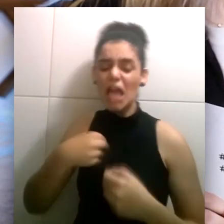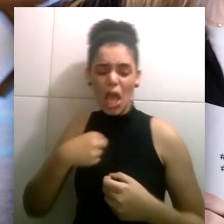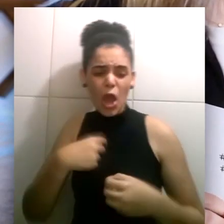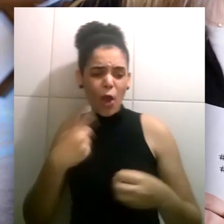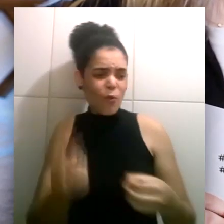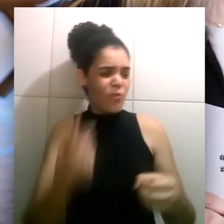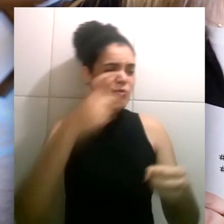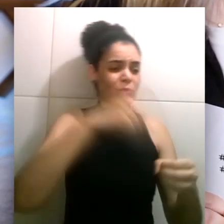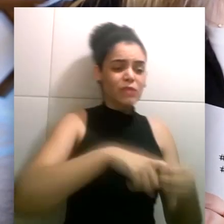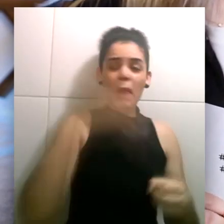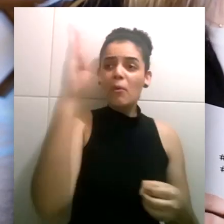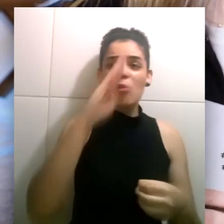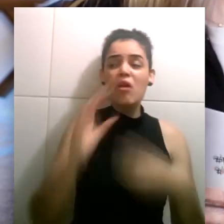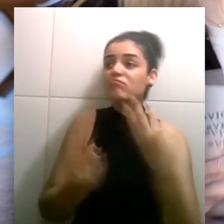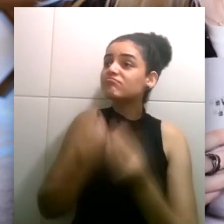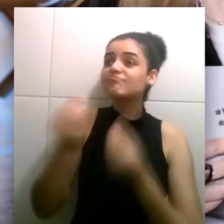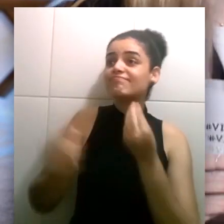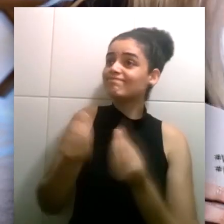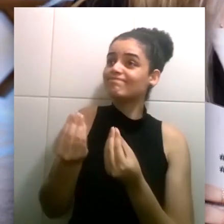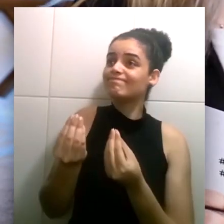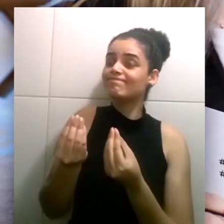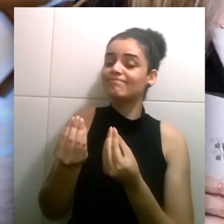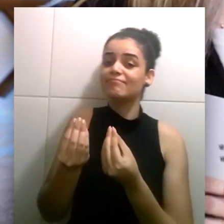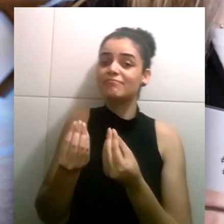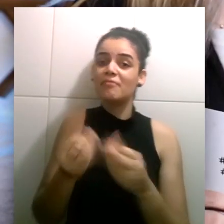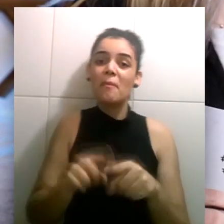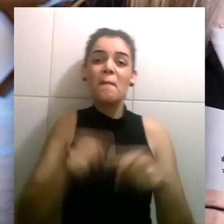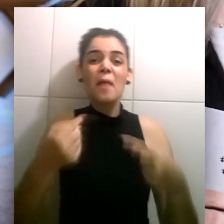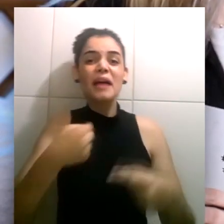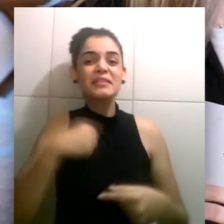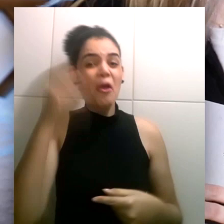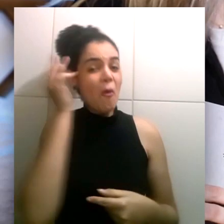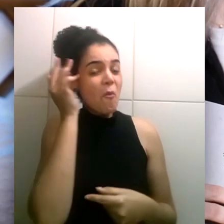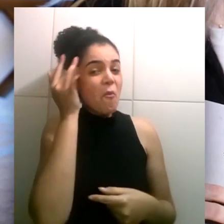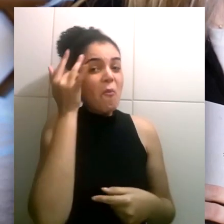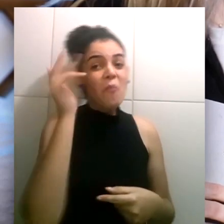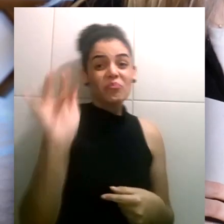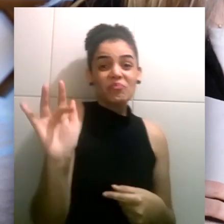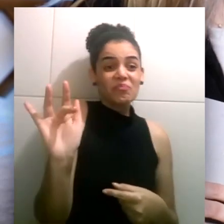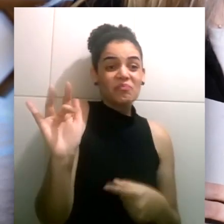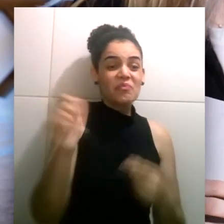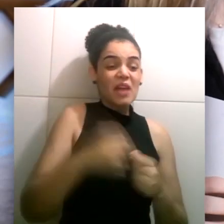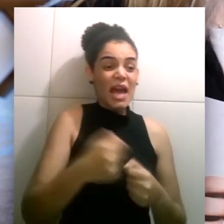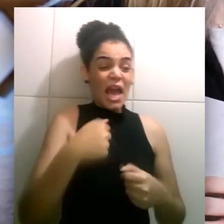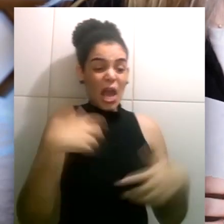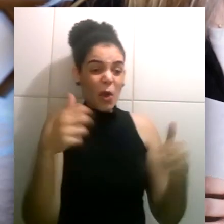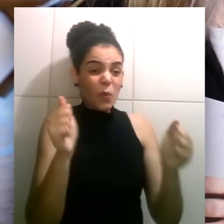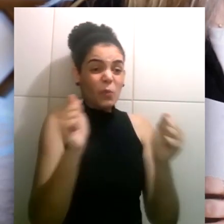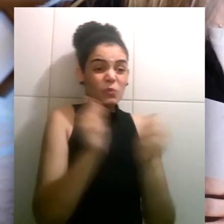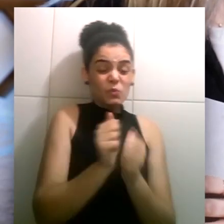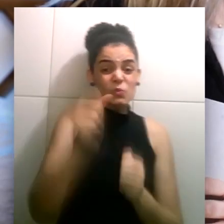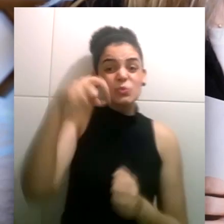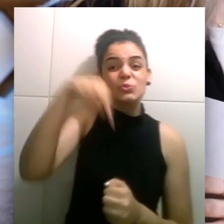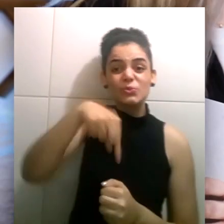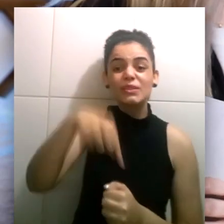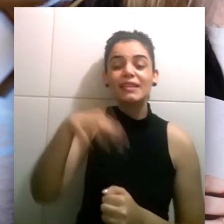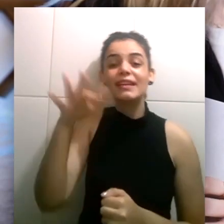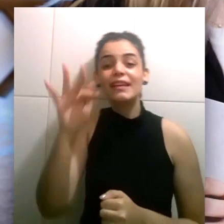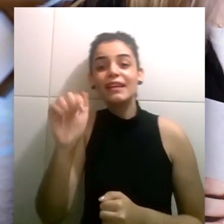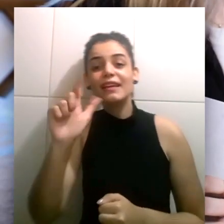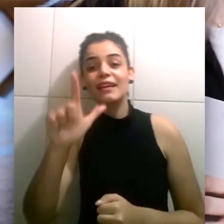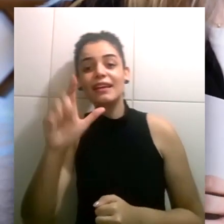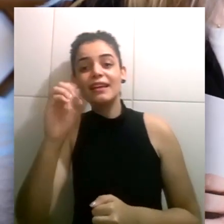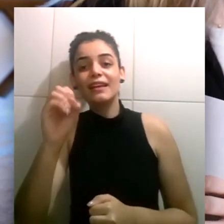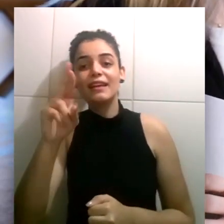tá em Dallas só por um propósito, já ela volta, né? E não sabia, né, que a gente ia um dia estar aqui na